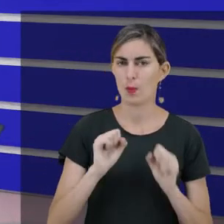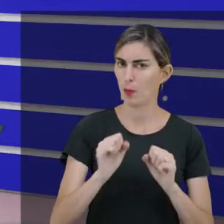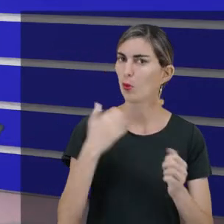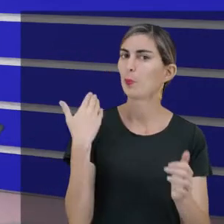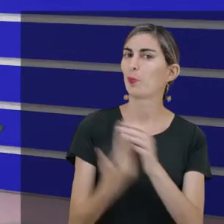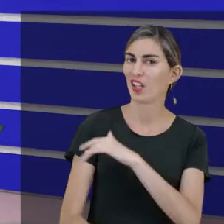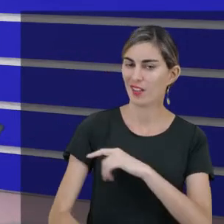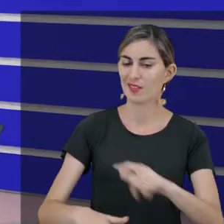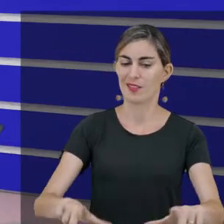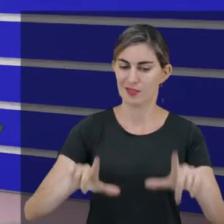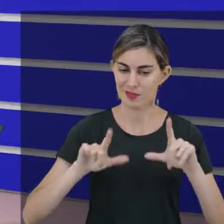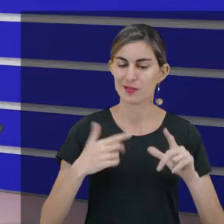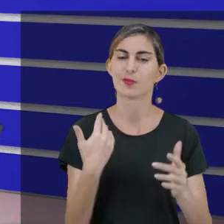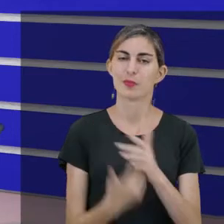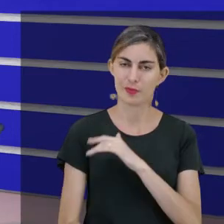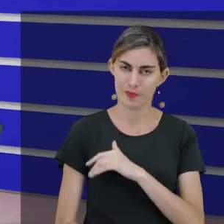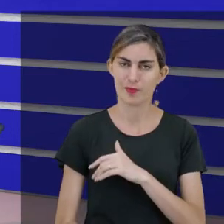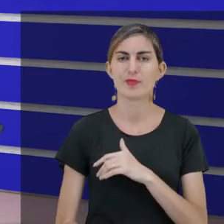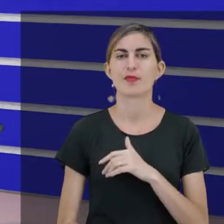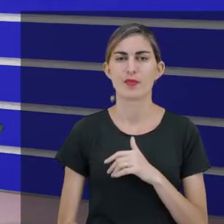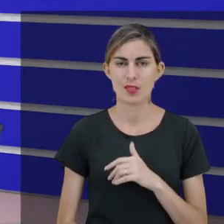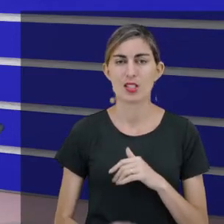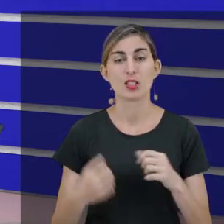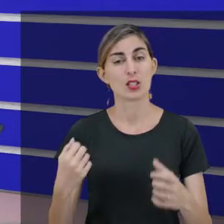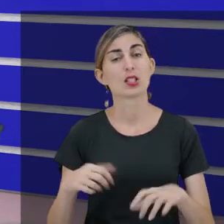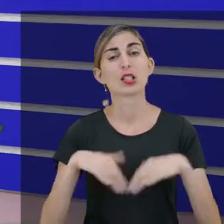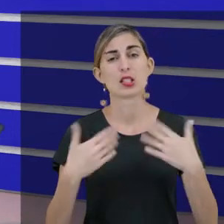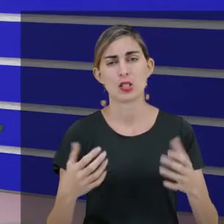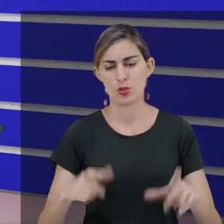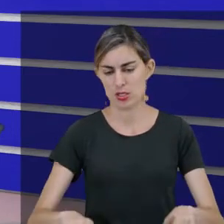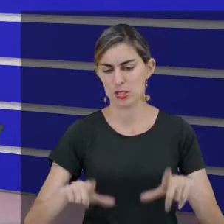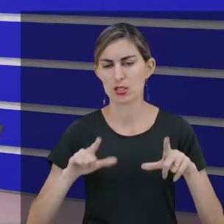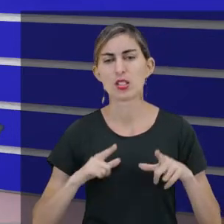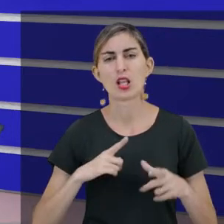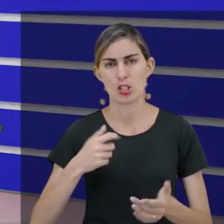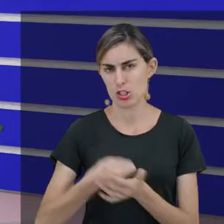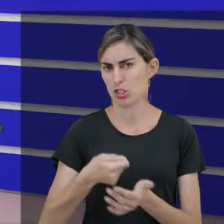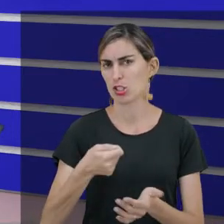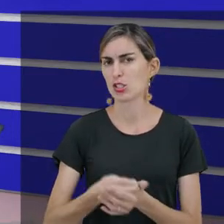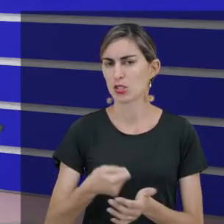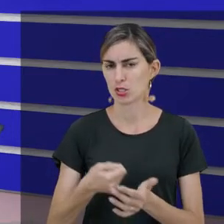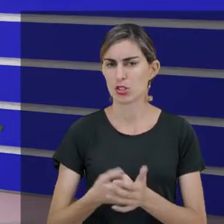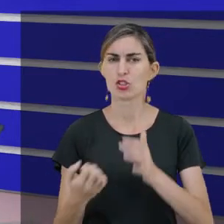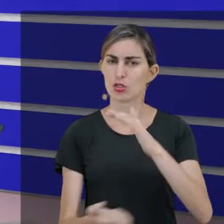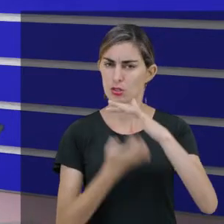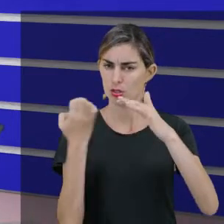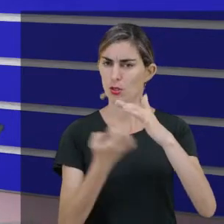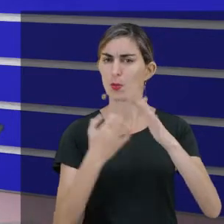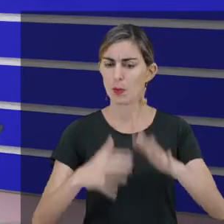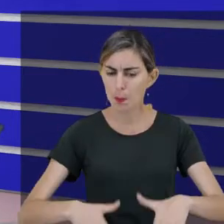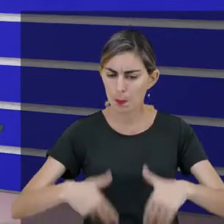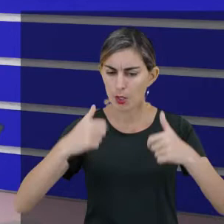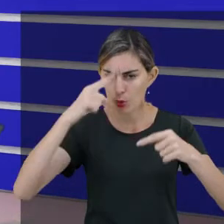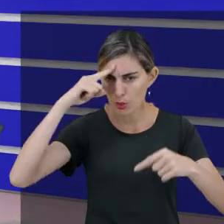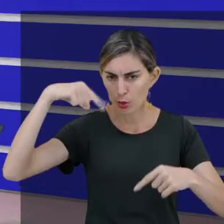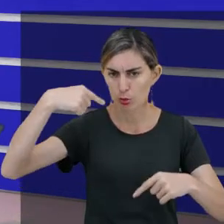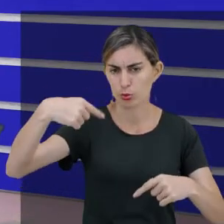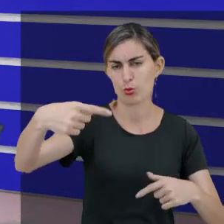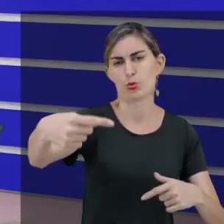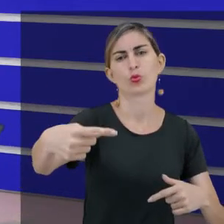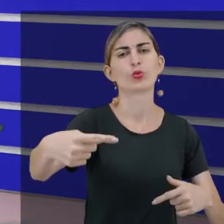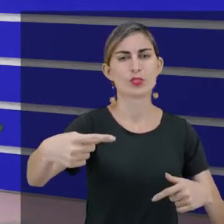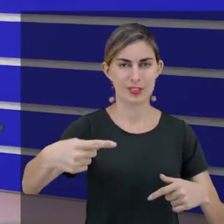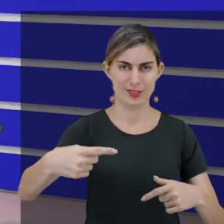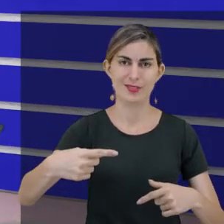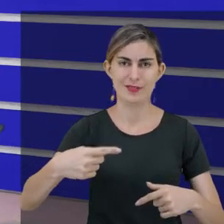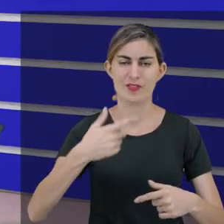posso perder esse certificado. Então, essa certificação, ela exige muito da empresa a melhoria contínua e ela diz